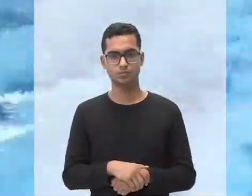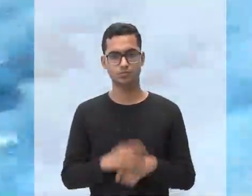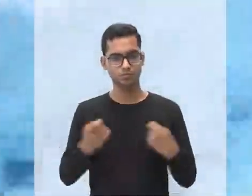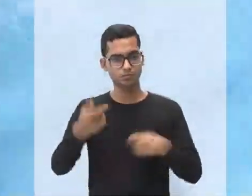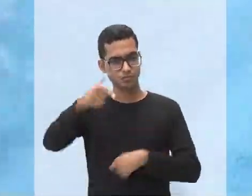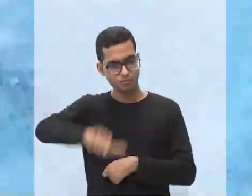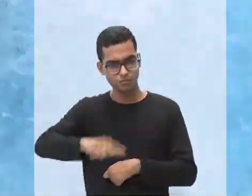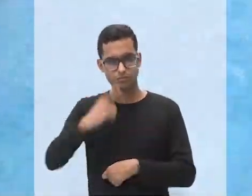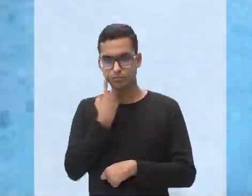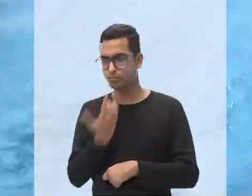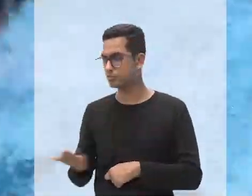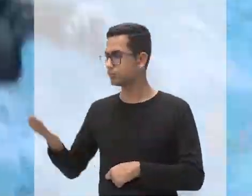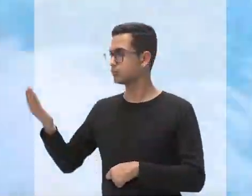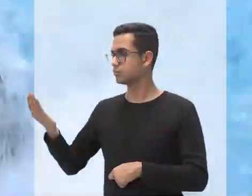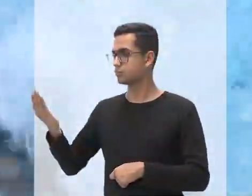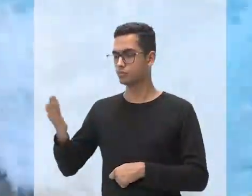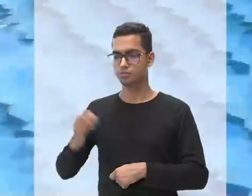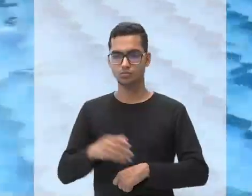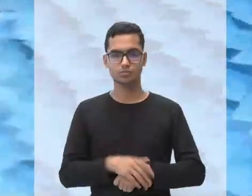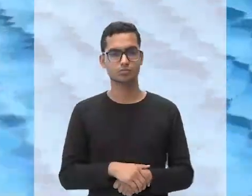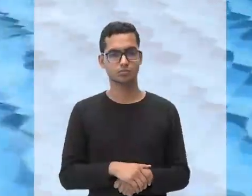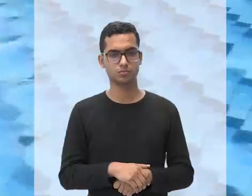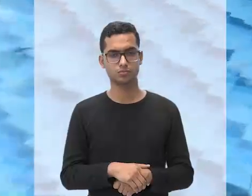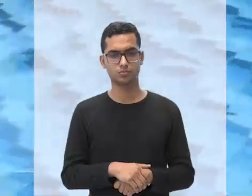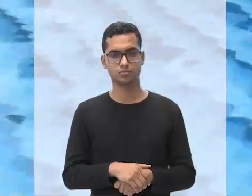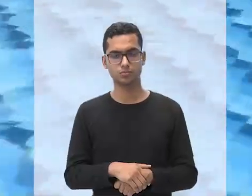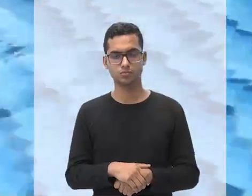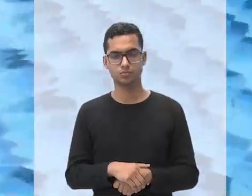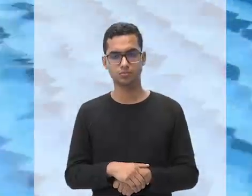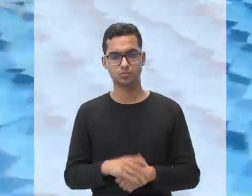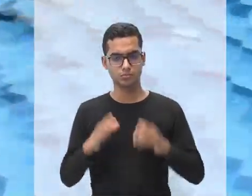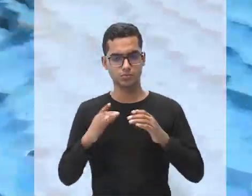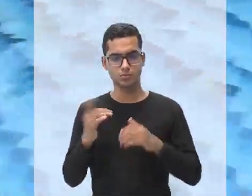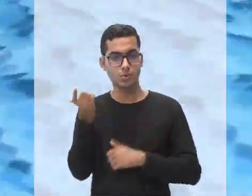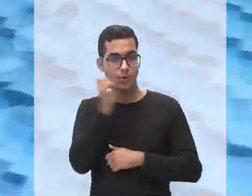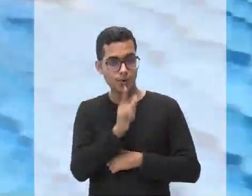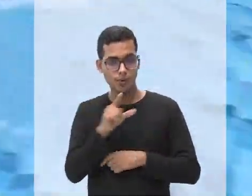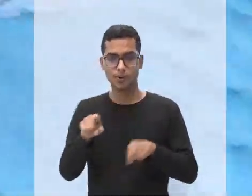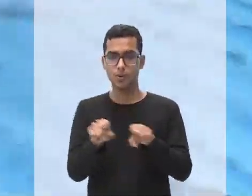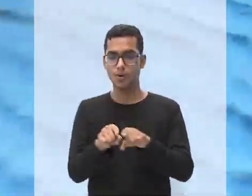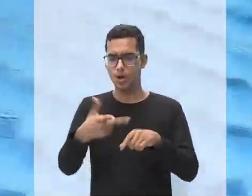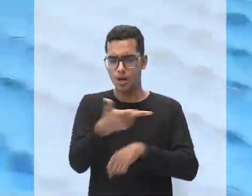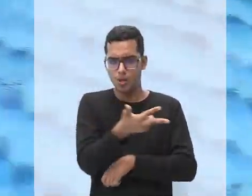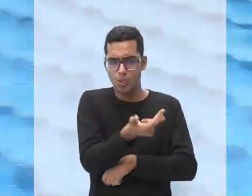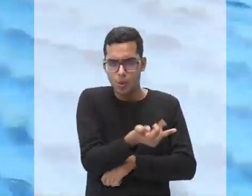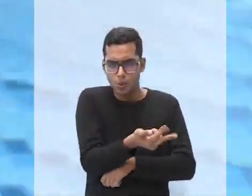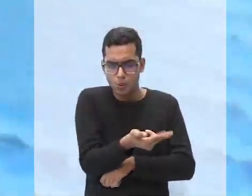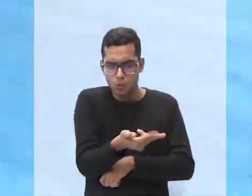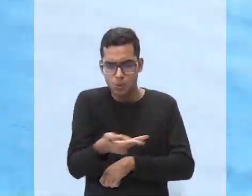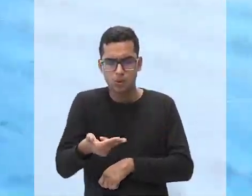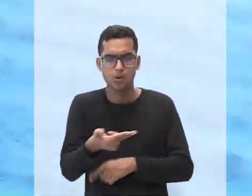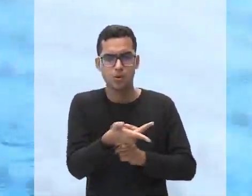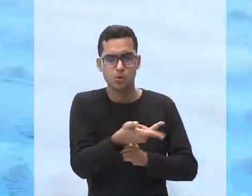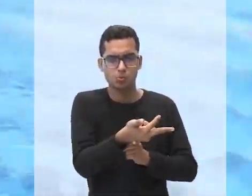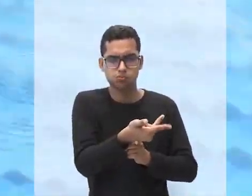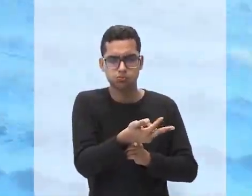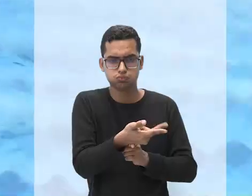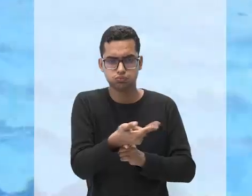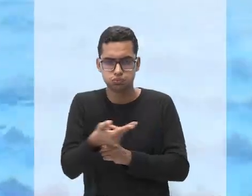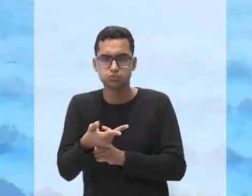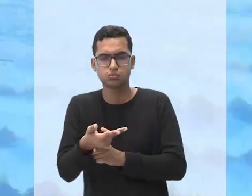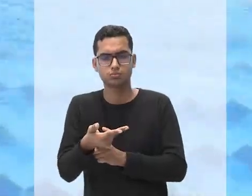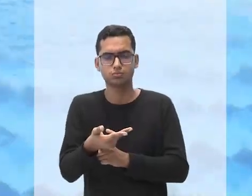ele é o mais lento, tá? Ele acontece em decúbito ventral, os movimentos de braçadas e pernadas têm que